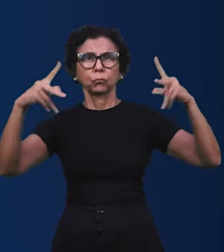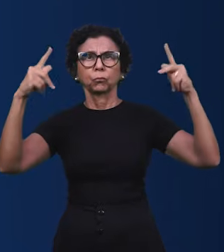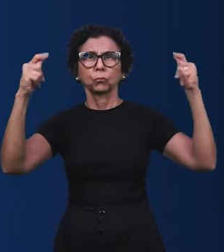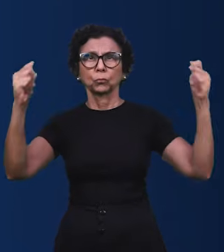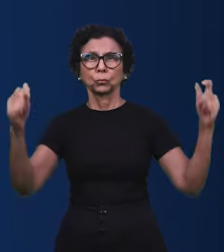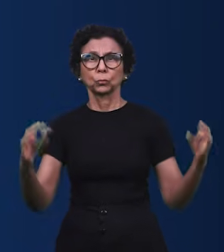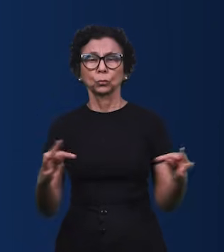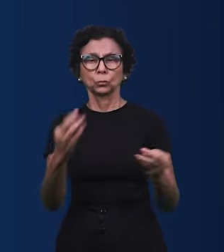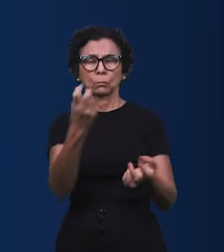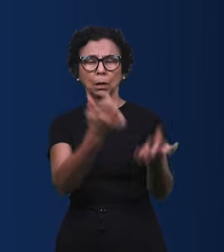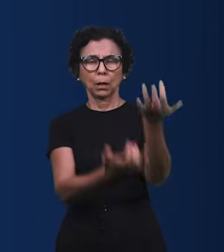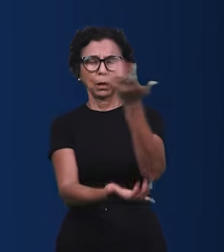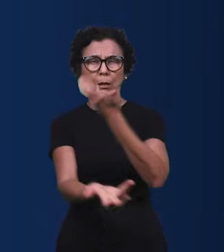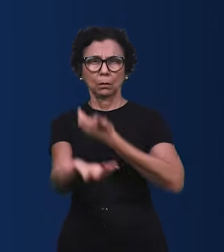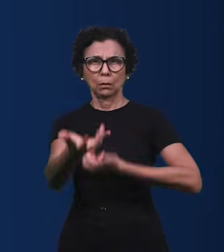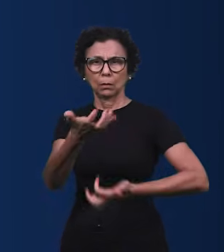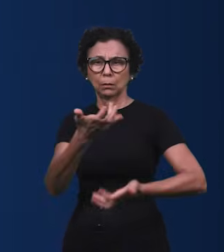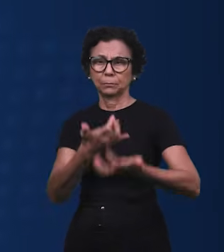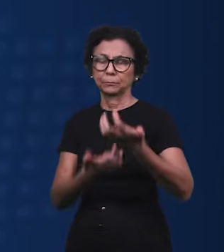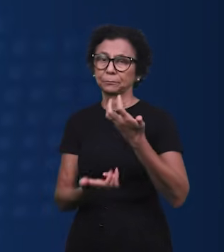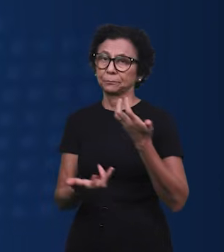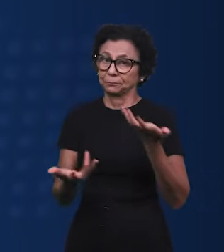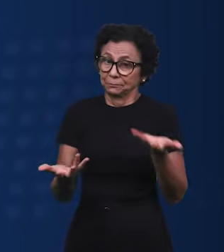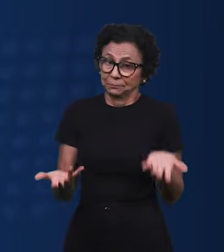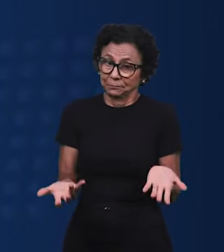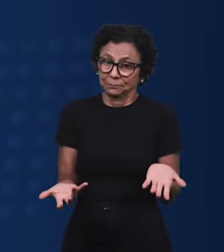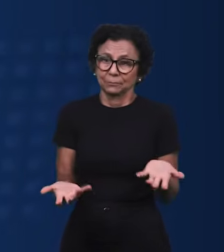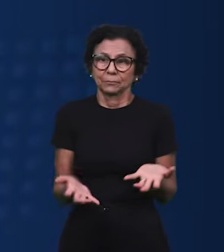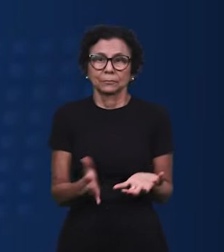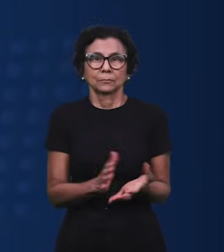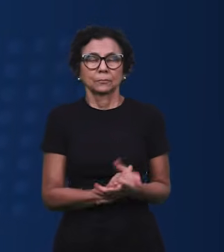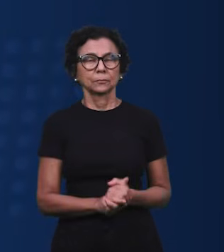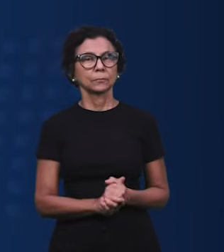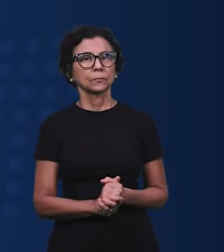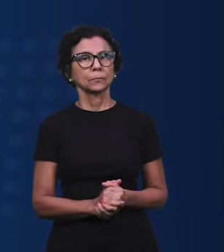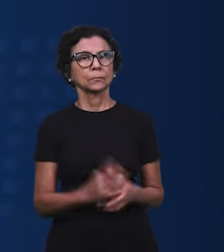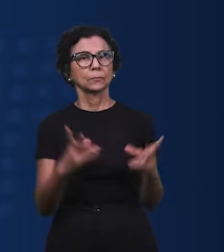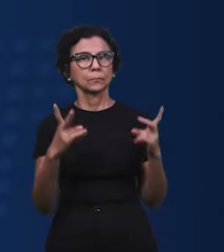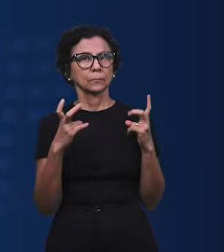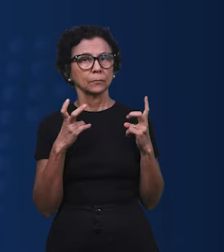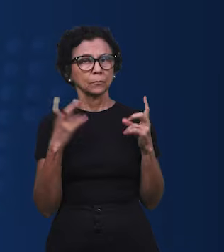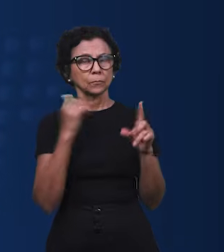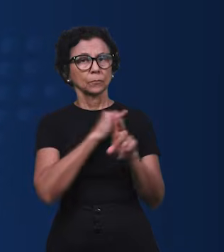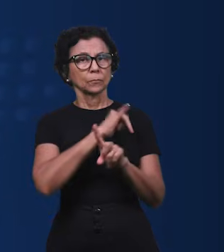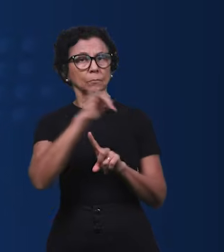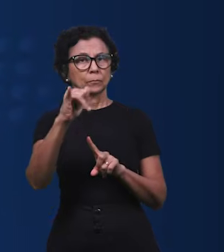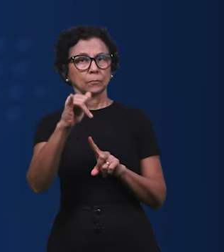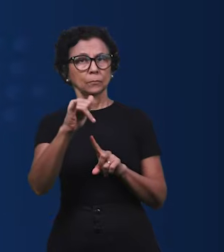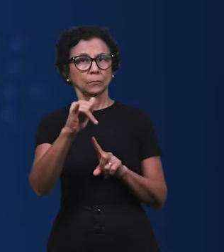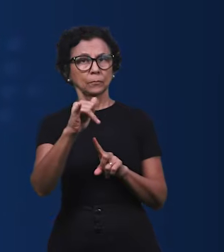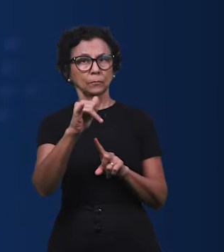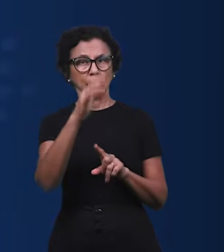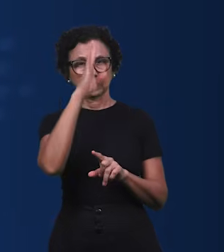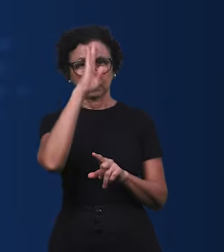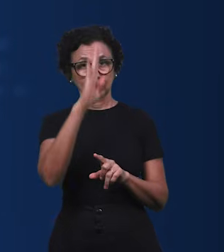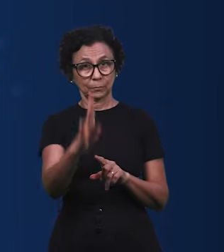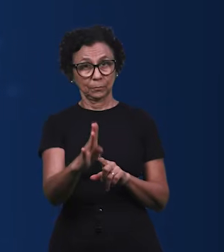nela há se queimarão. Então você já enxerga aí um sinal direto de